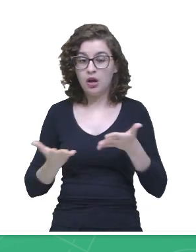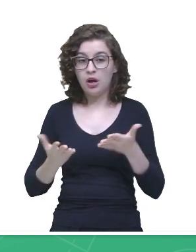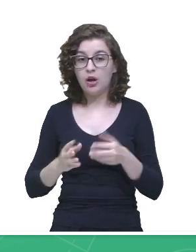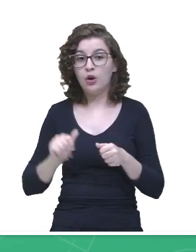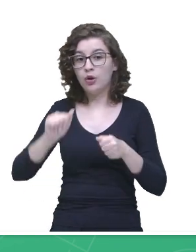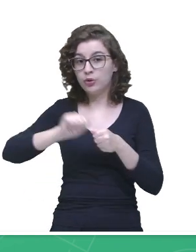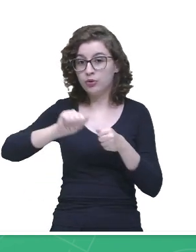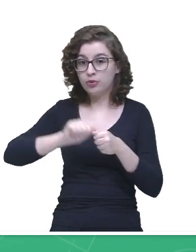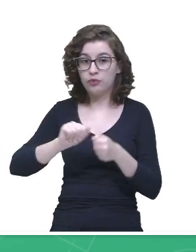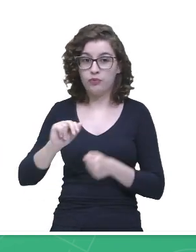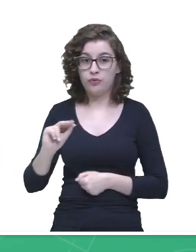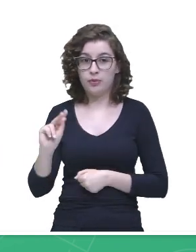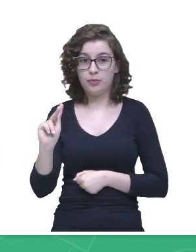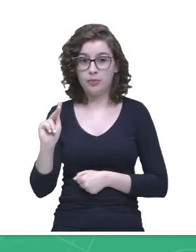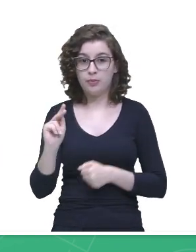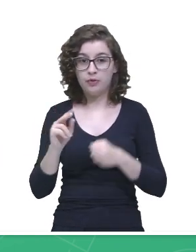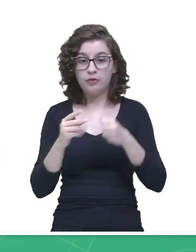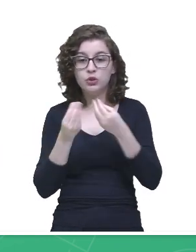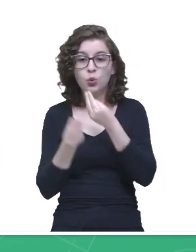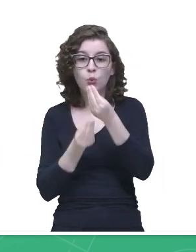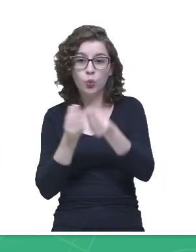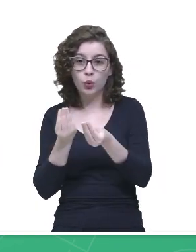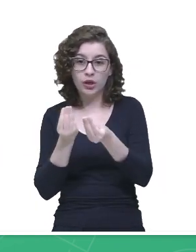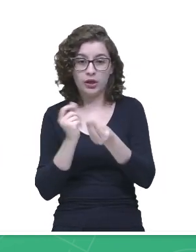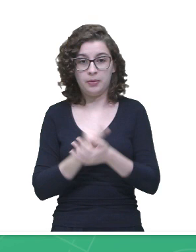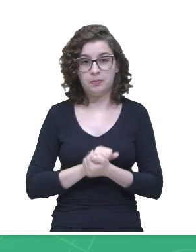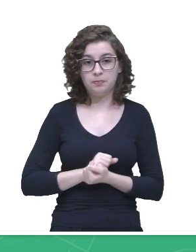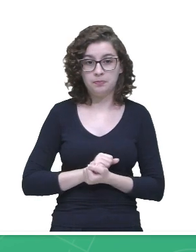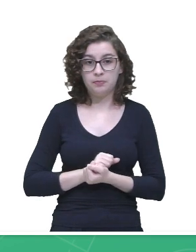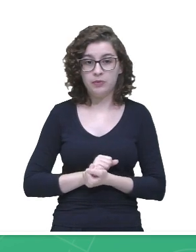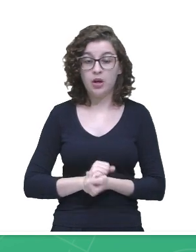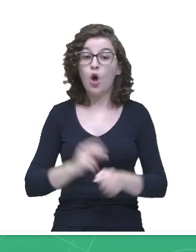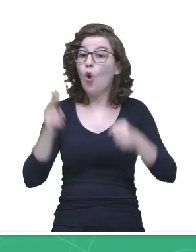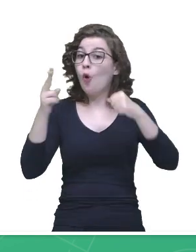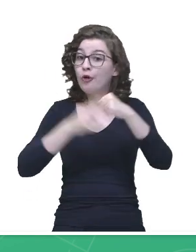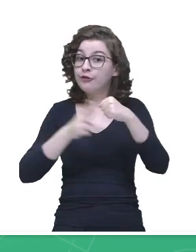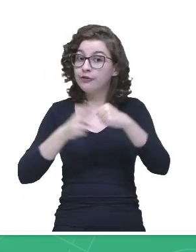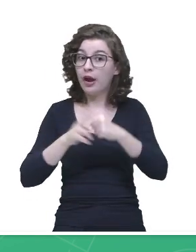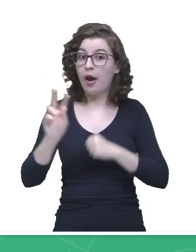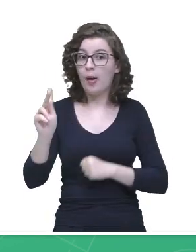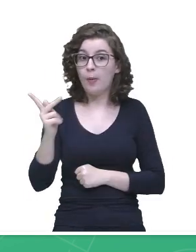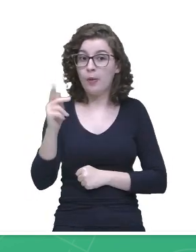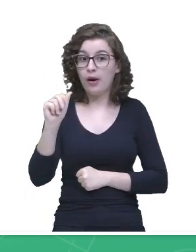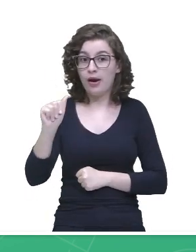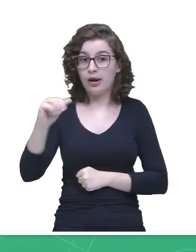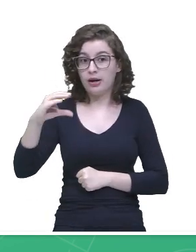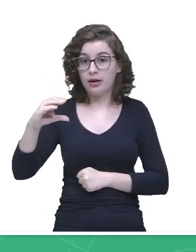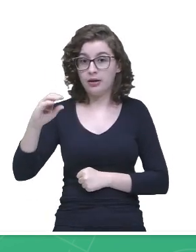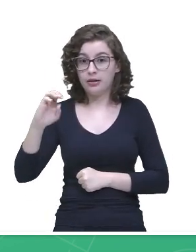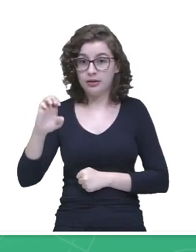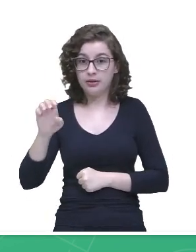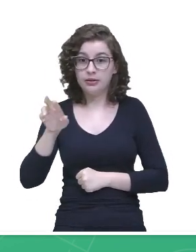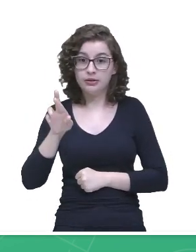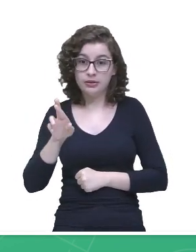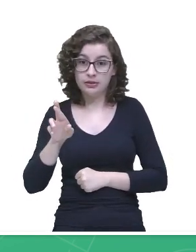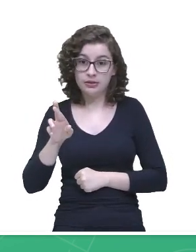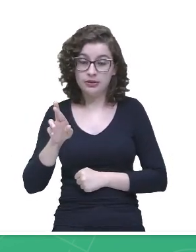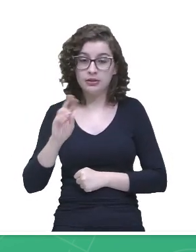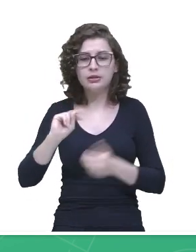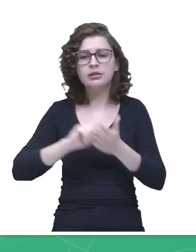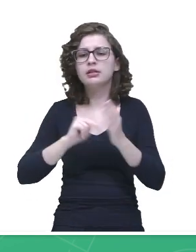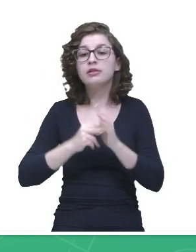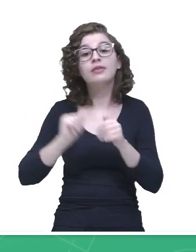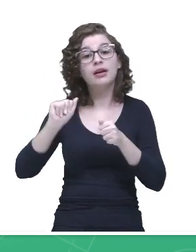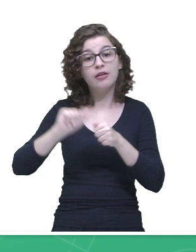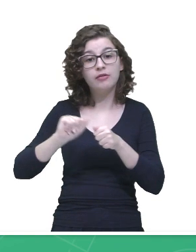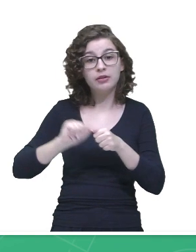hacer no pretérito perfeito composto, ok? Pretérito perfecto compuesto